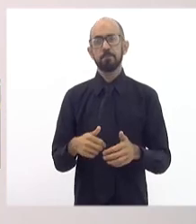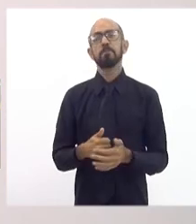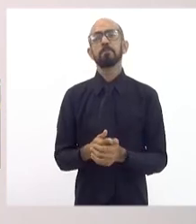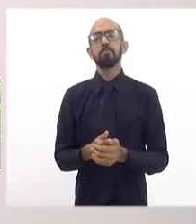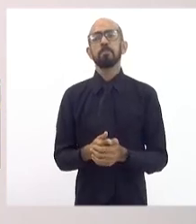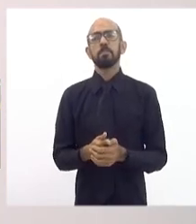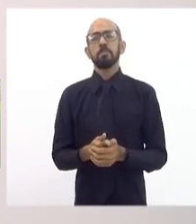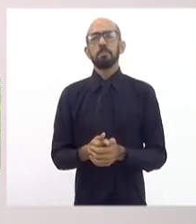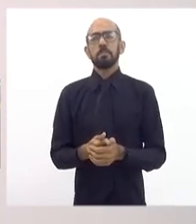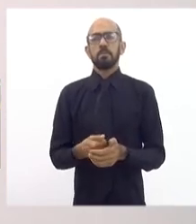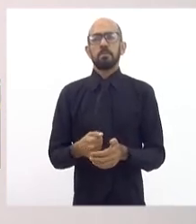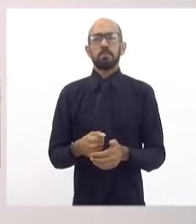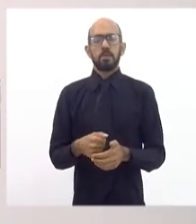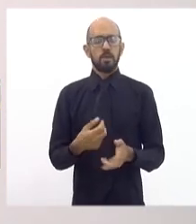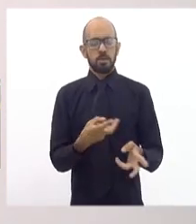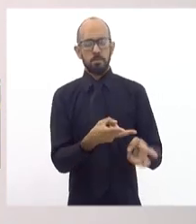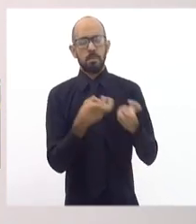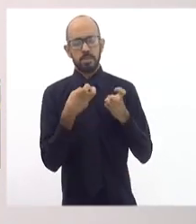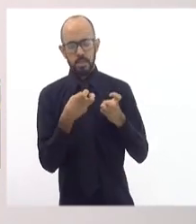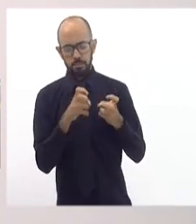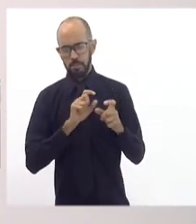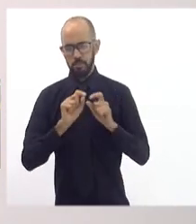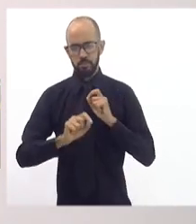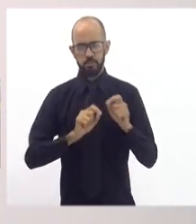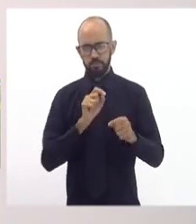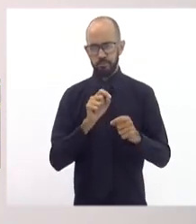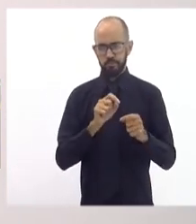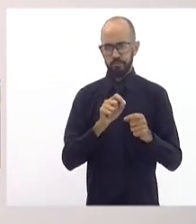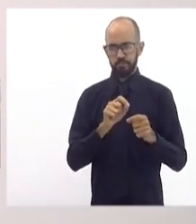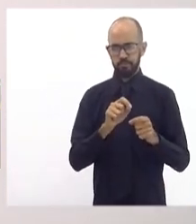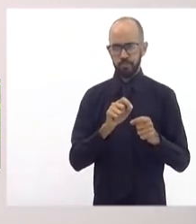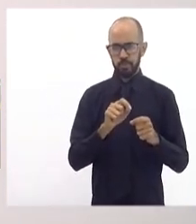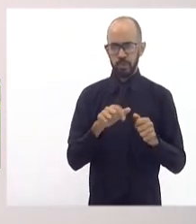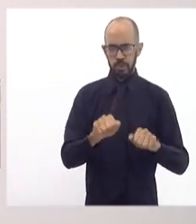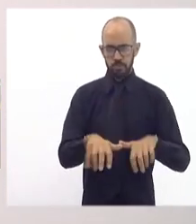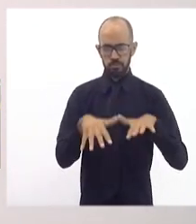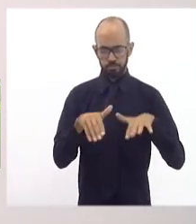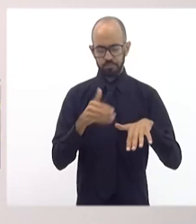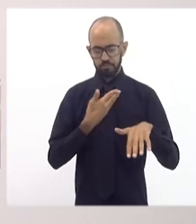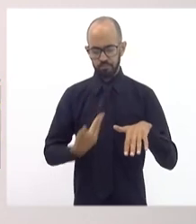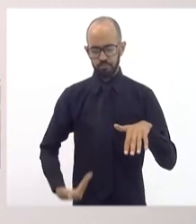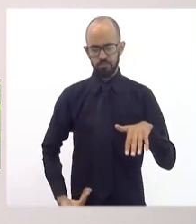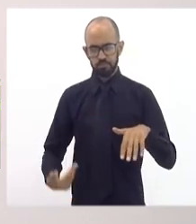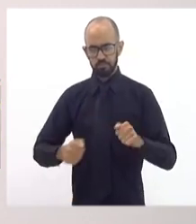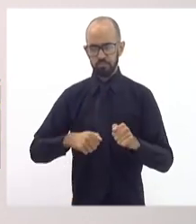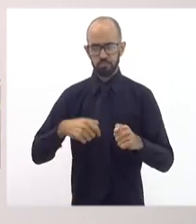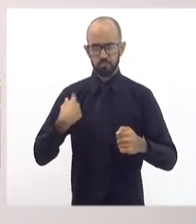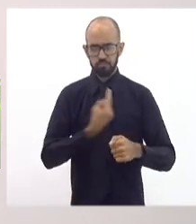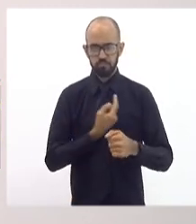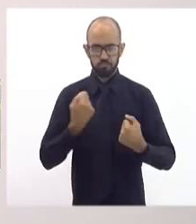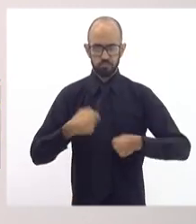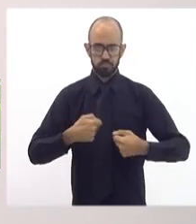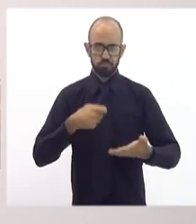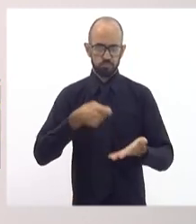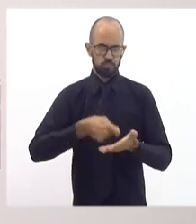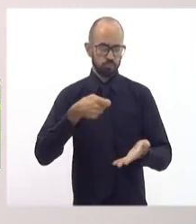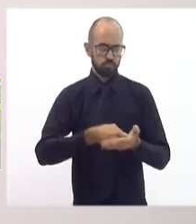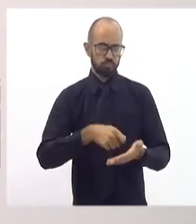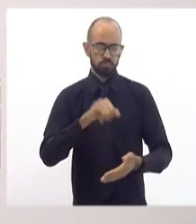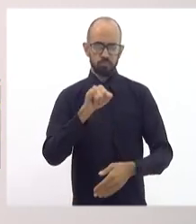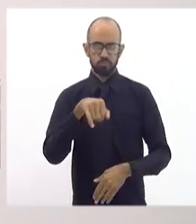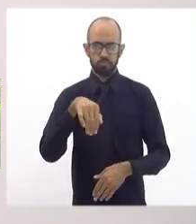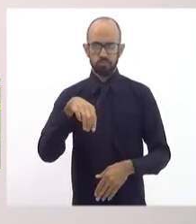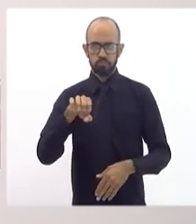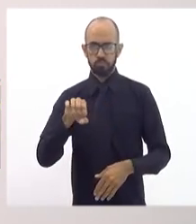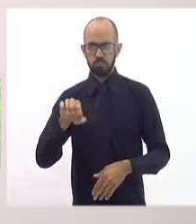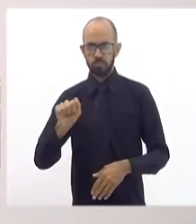é bem claro e notório que nós devemos ter a sua audiência pública deputada Lucinha para cobrar ou ideia que